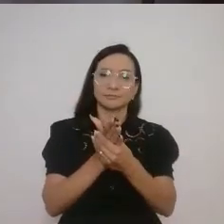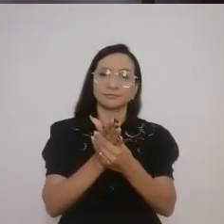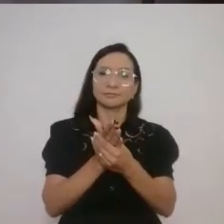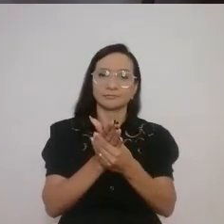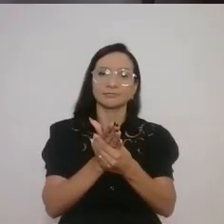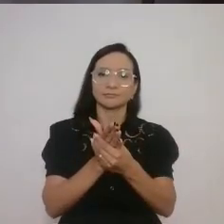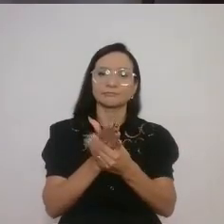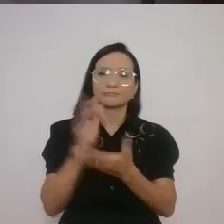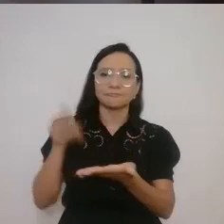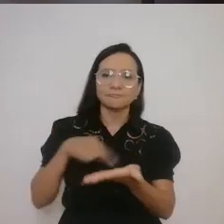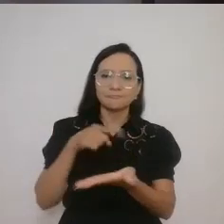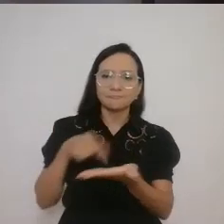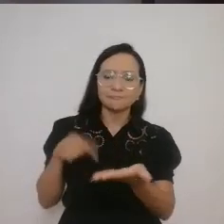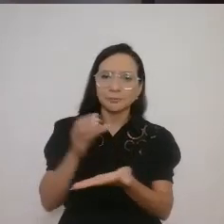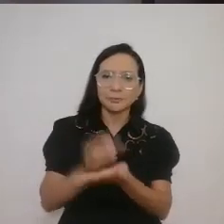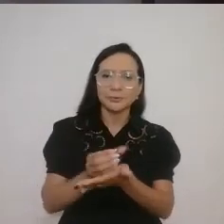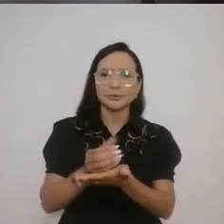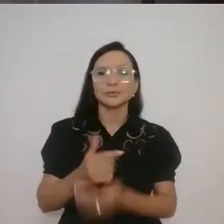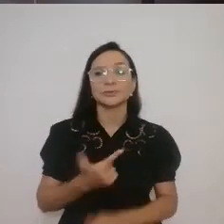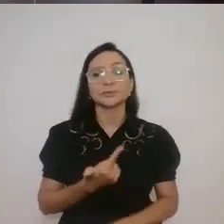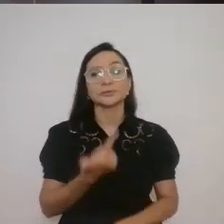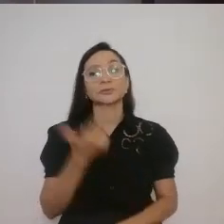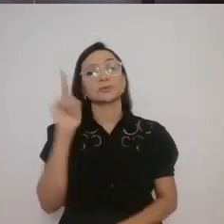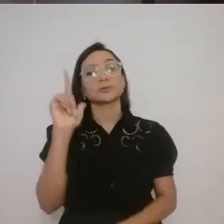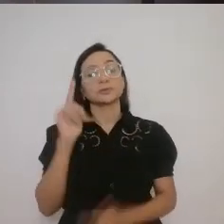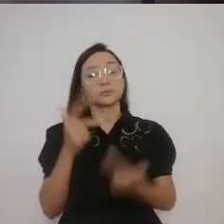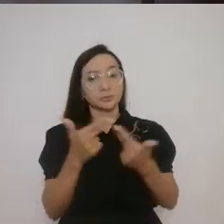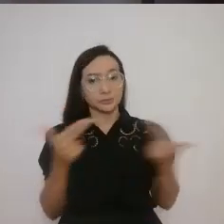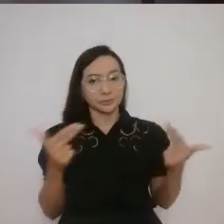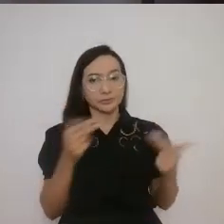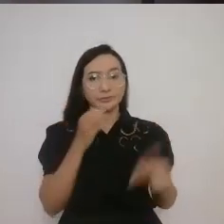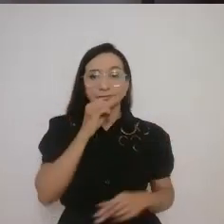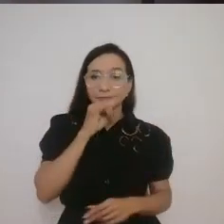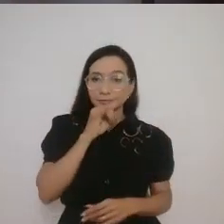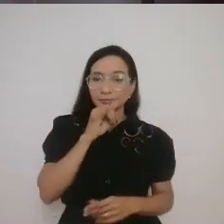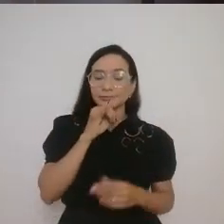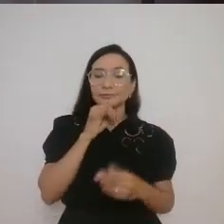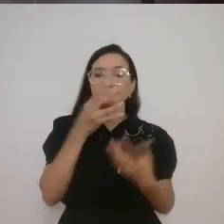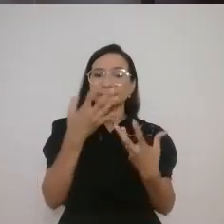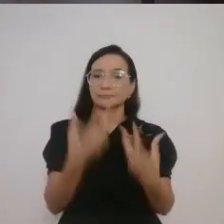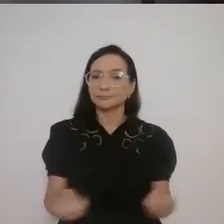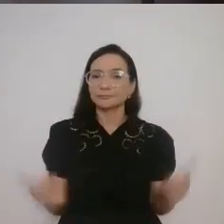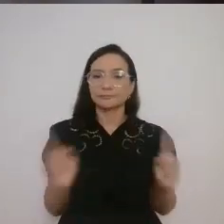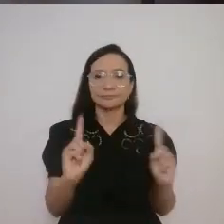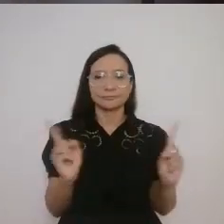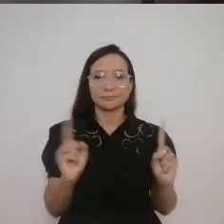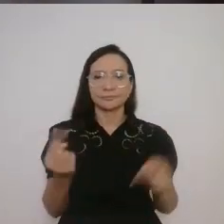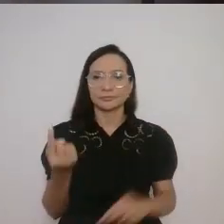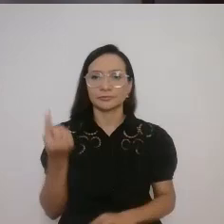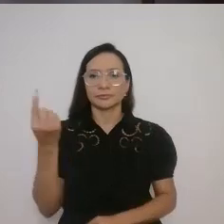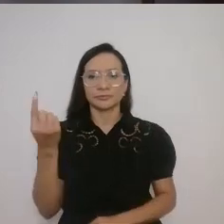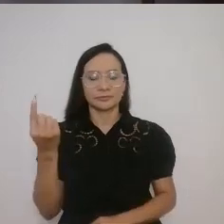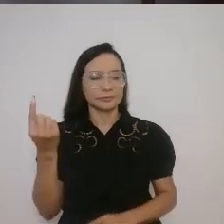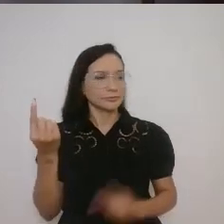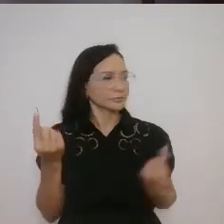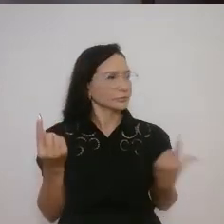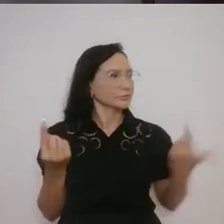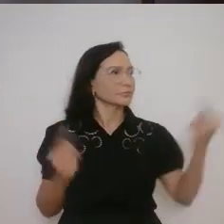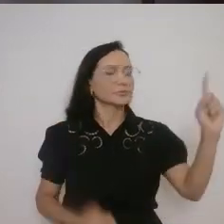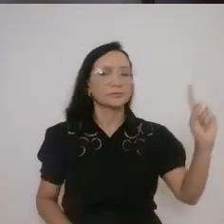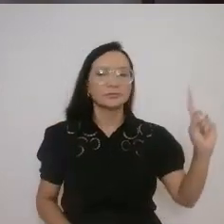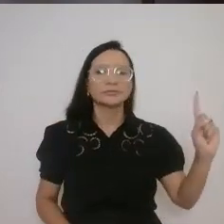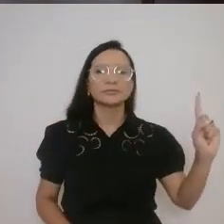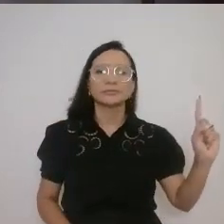nulidade. Ao contrário, se a decisão não declarar a nulidade para um e